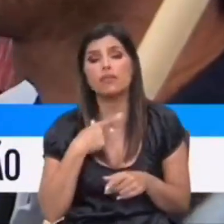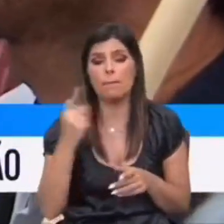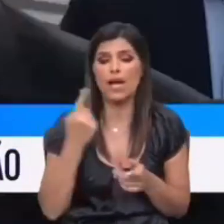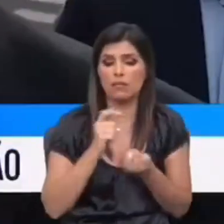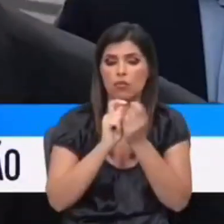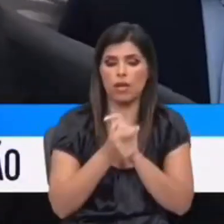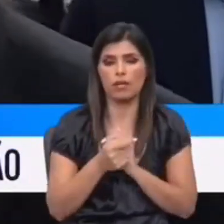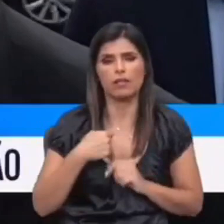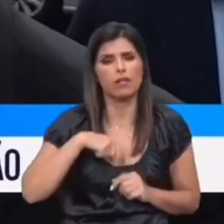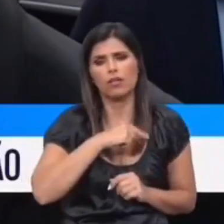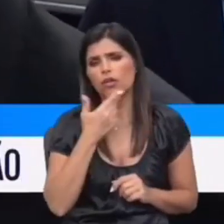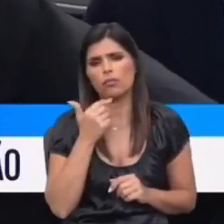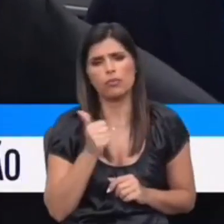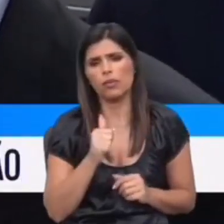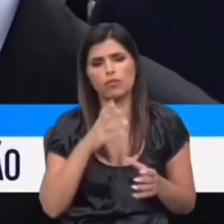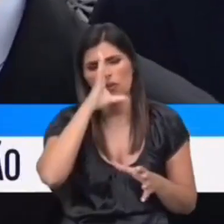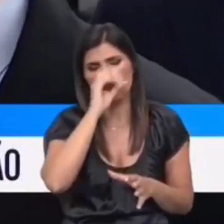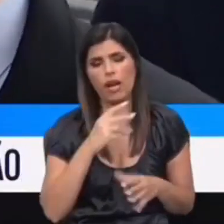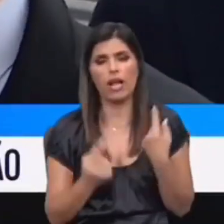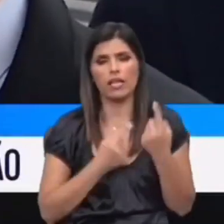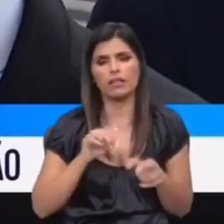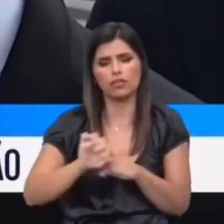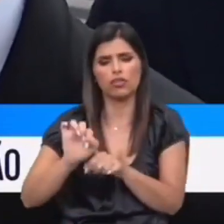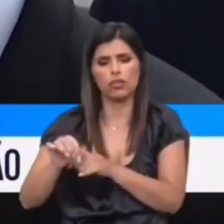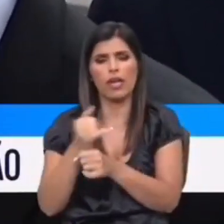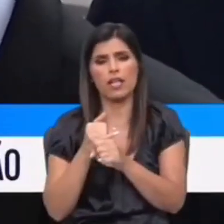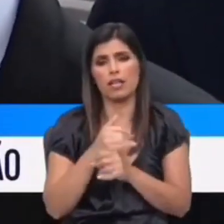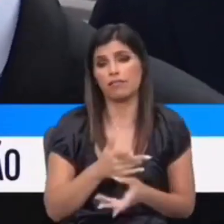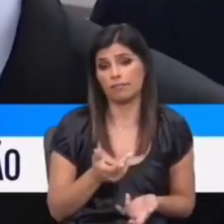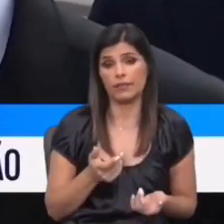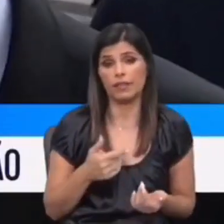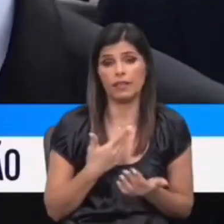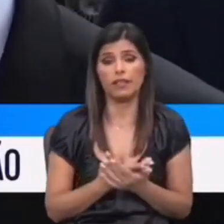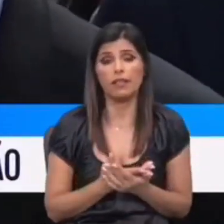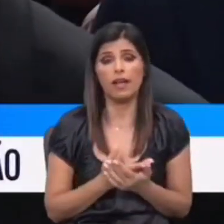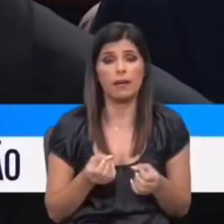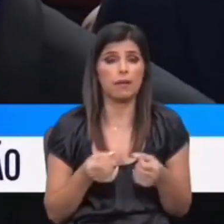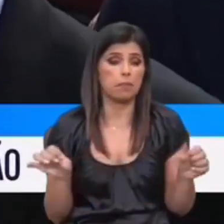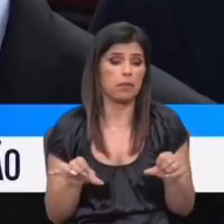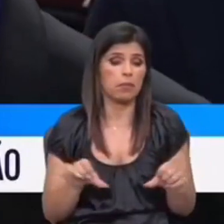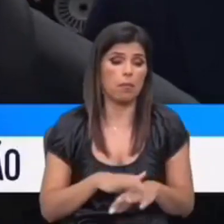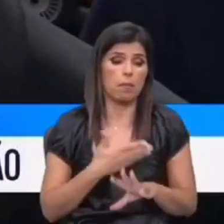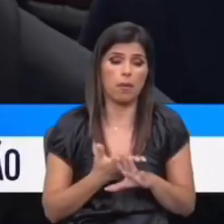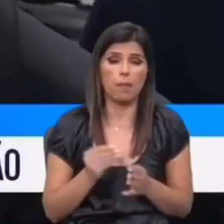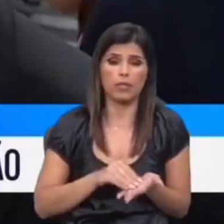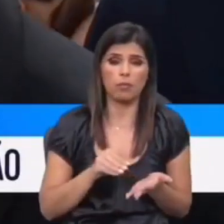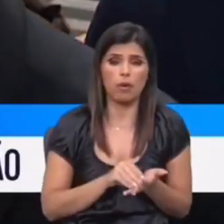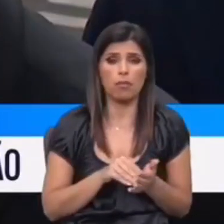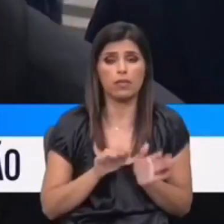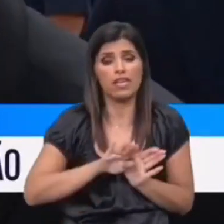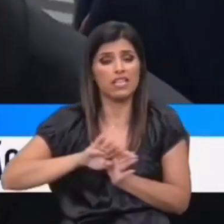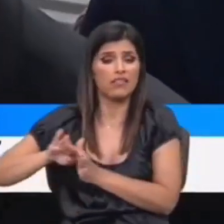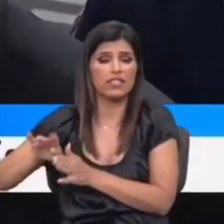peçam para governar com alguém que tem destruído basicamente a ilha e a tem Tornado cada vez mais pobre e cada vez mais afastada da